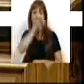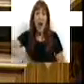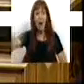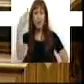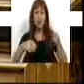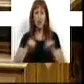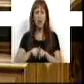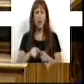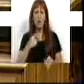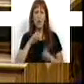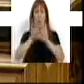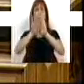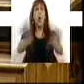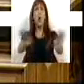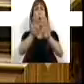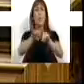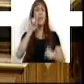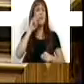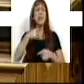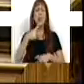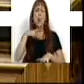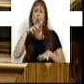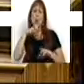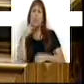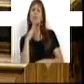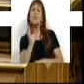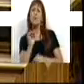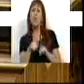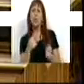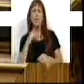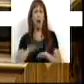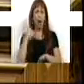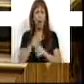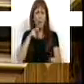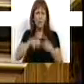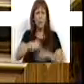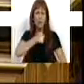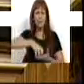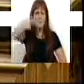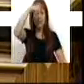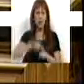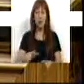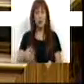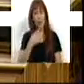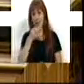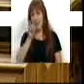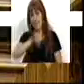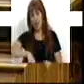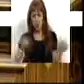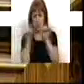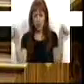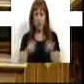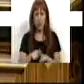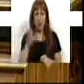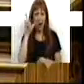Justiça, com os pórticos de segurança de detectores de metais avariados à entrada dos edifícios, isto já para não falar do sistema